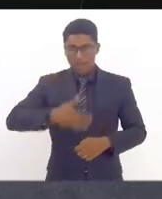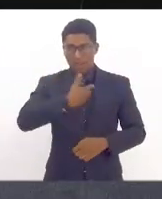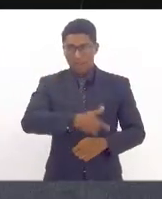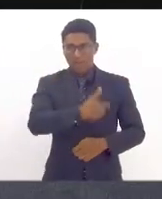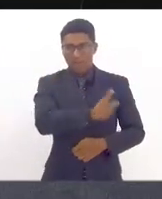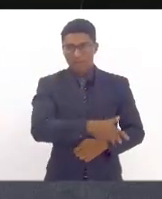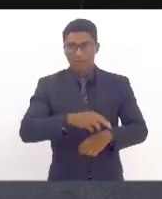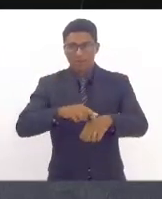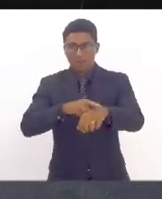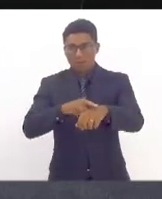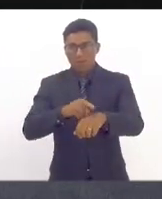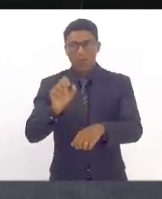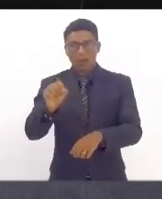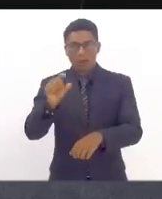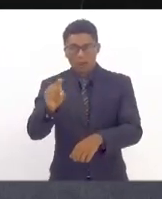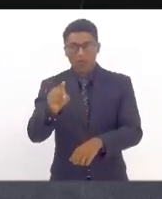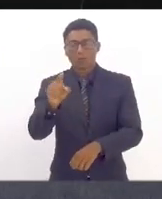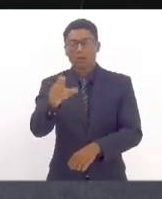laranja